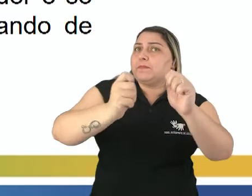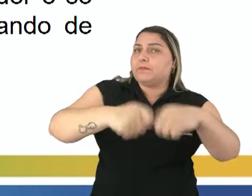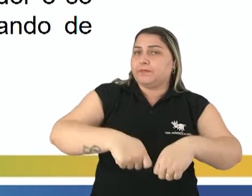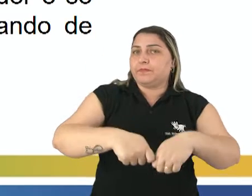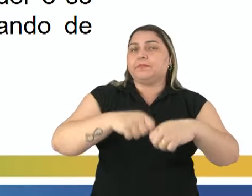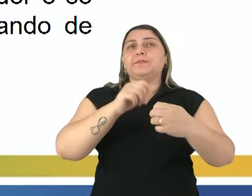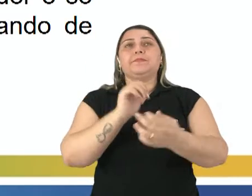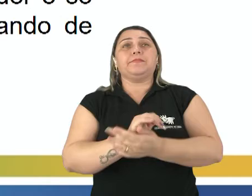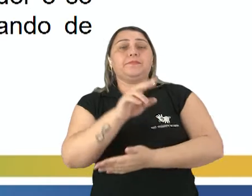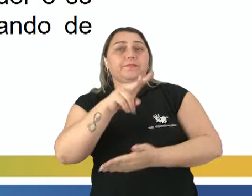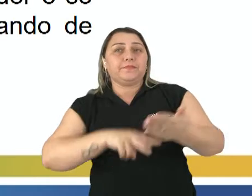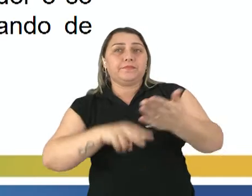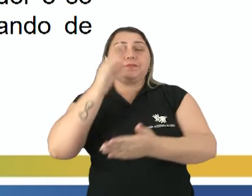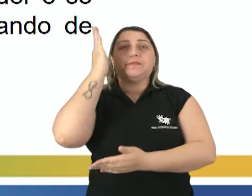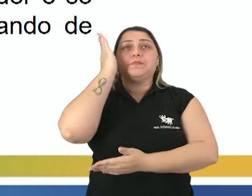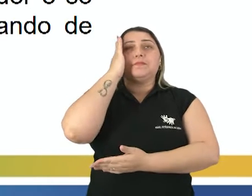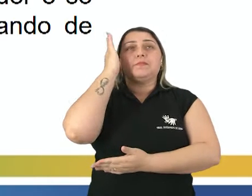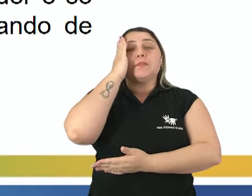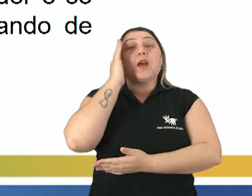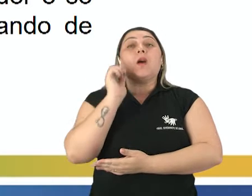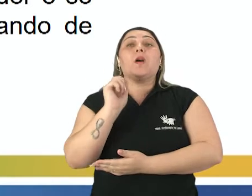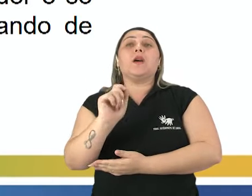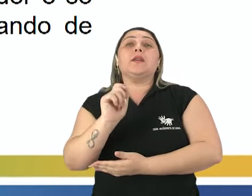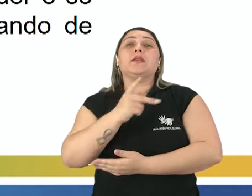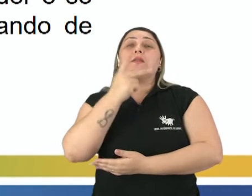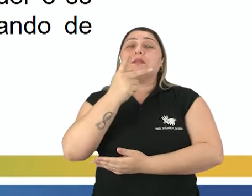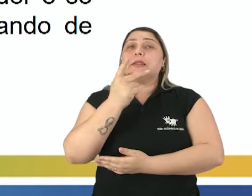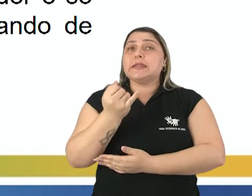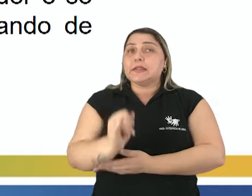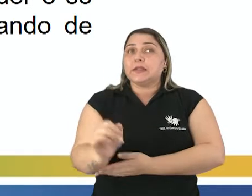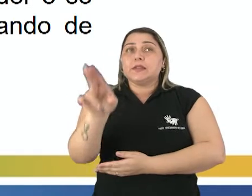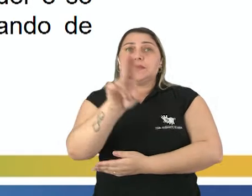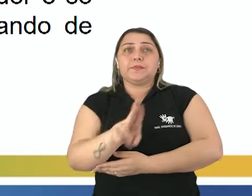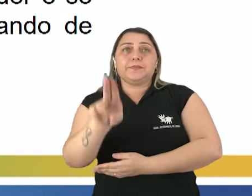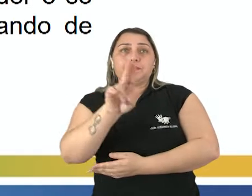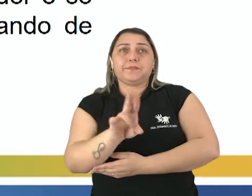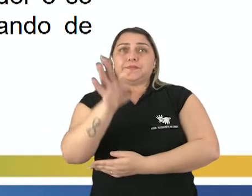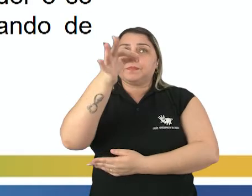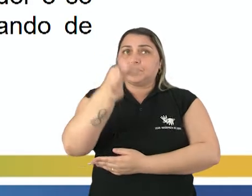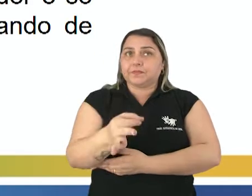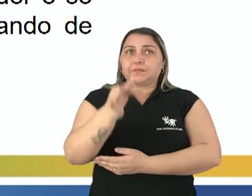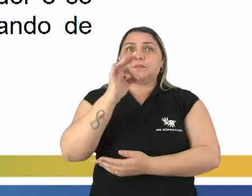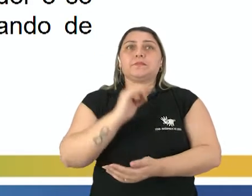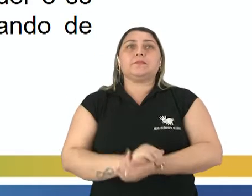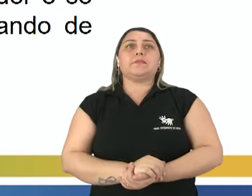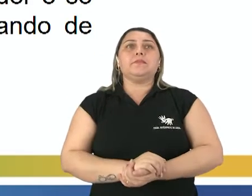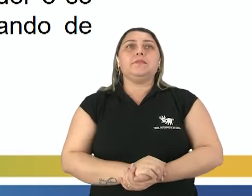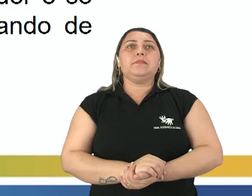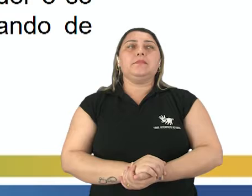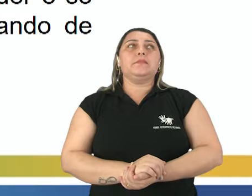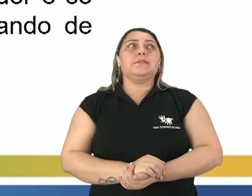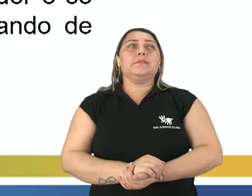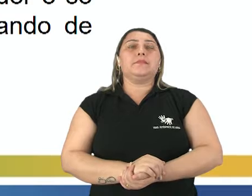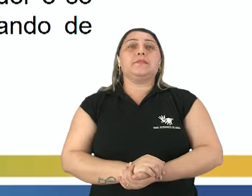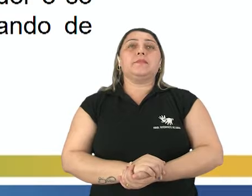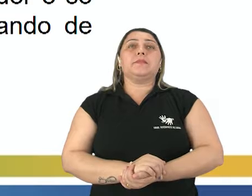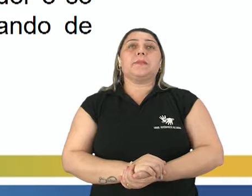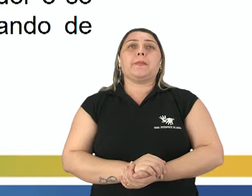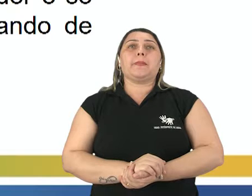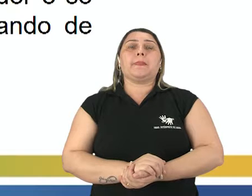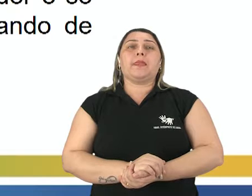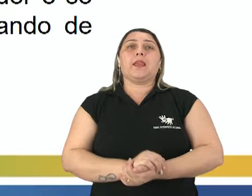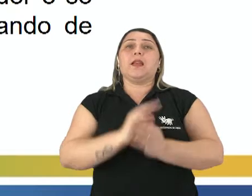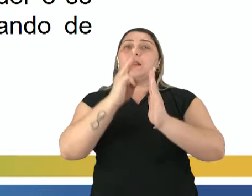o leitor entenda aquilo que você está dizendo se você utilizar da maneira correta. Esse método é